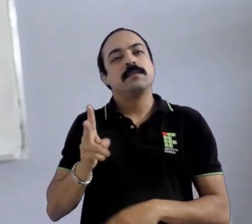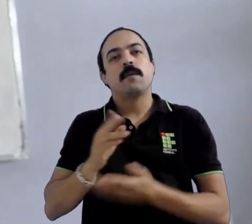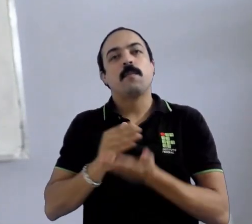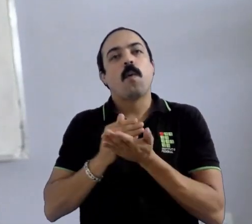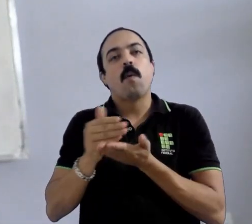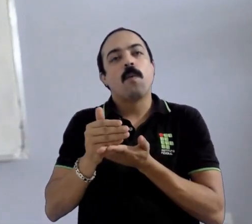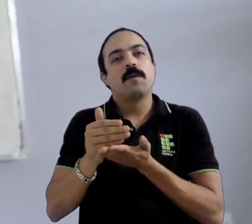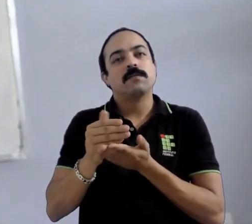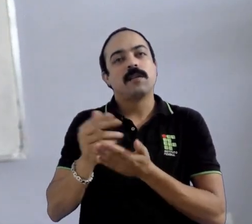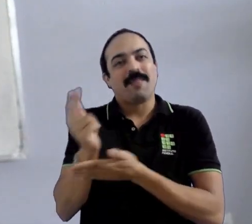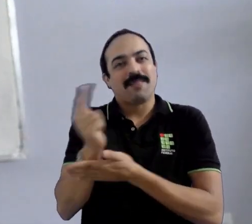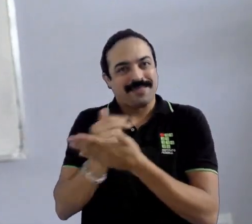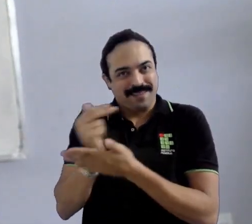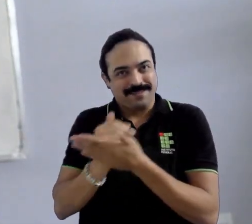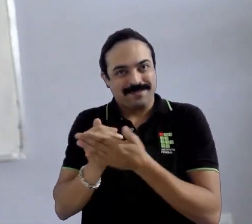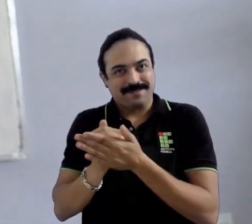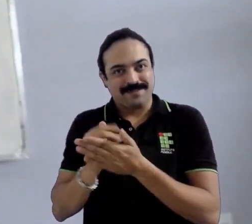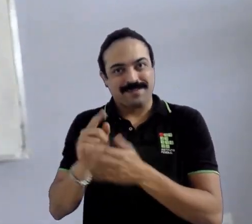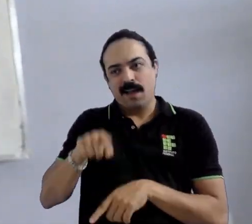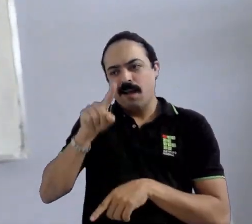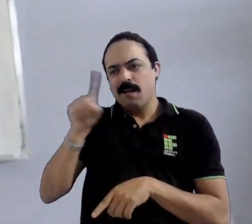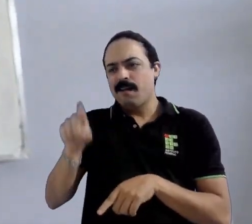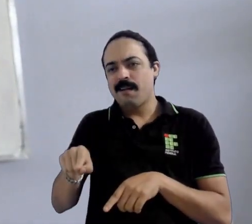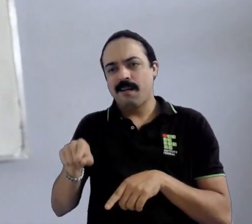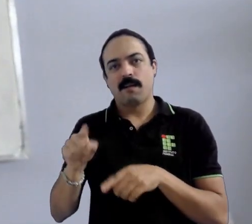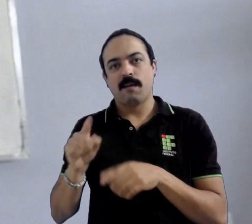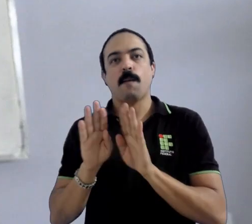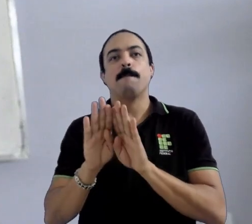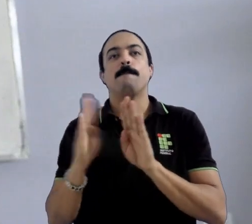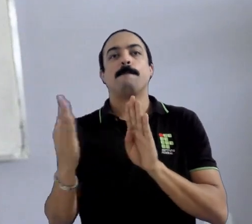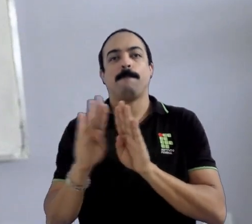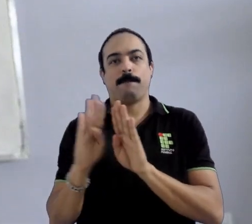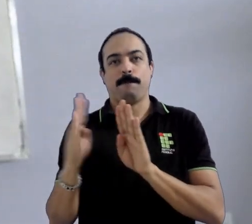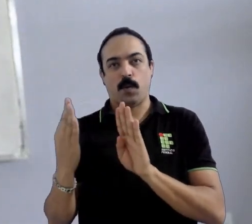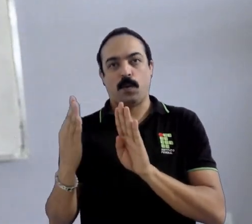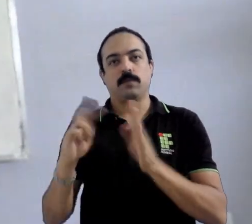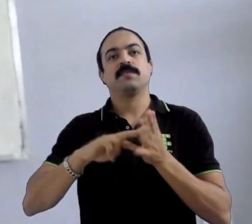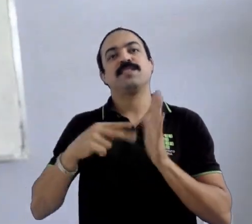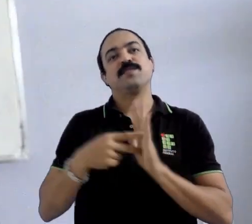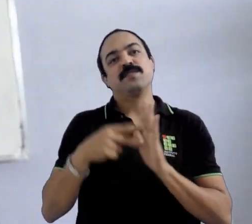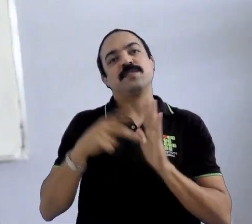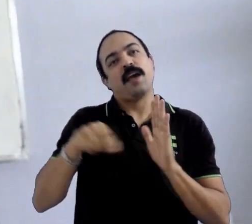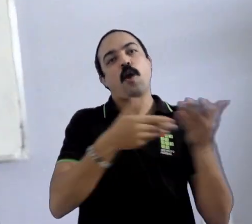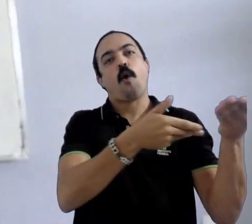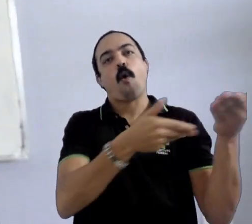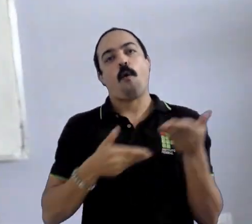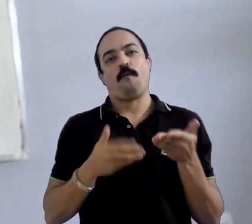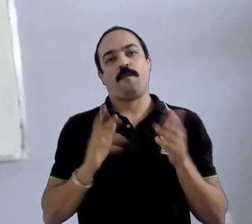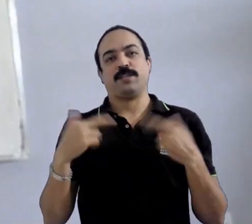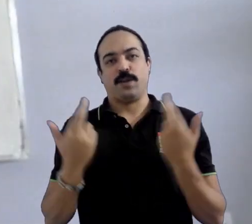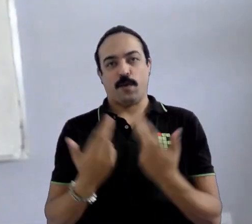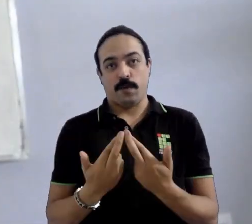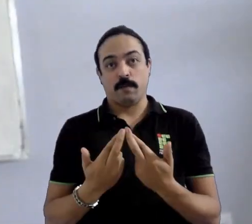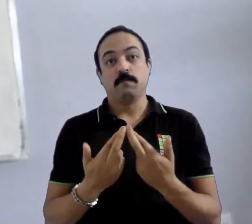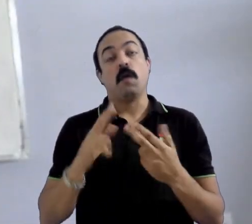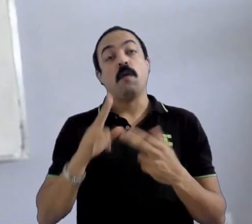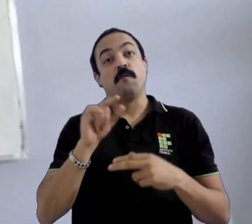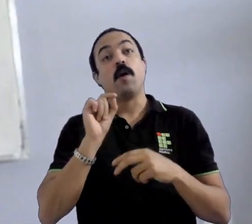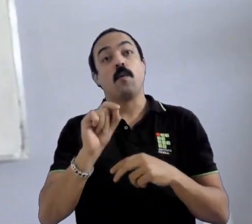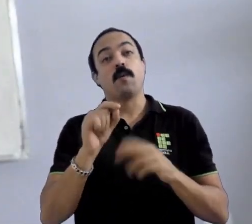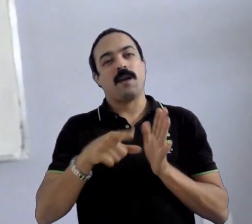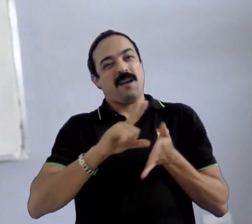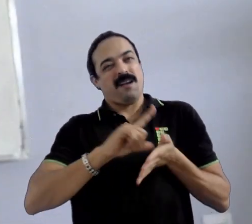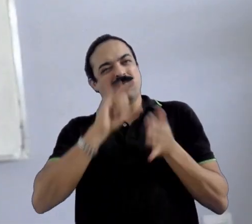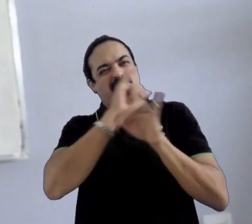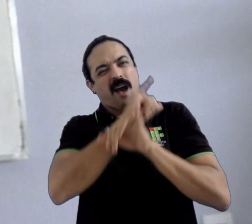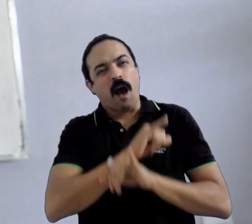começava com uma porta. Essa porta é o convite da reunião. É a partir dela que a gente vai avisar com a